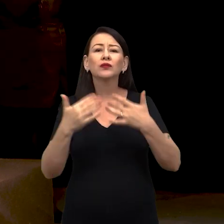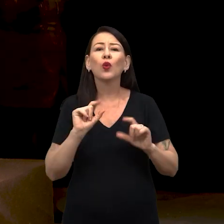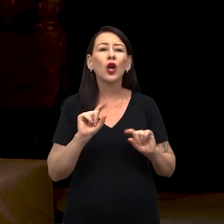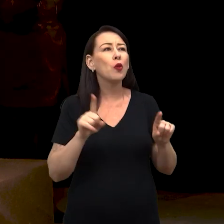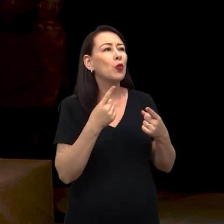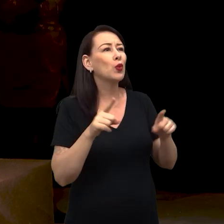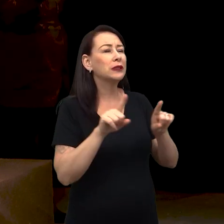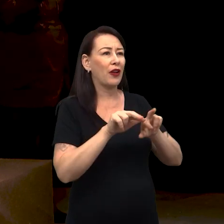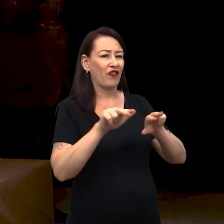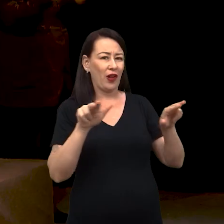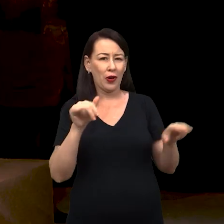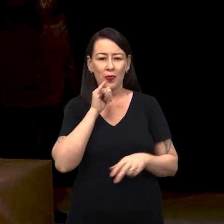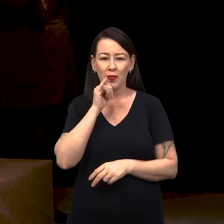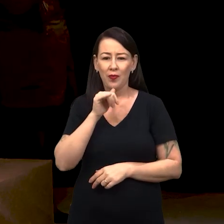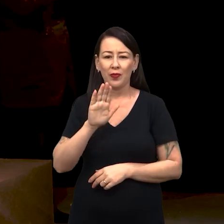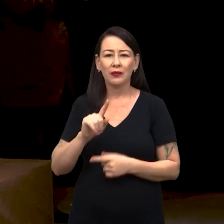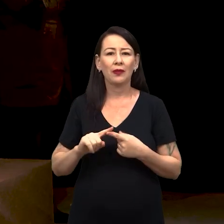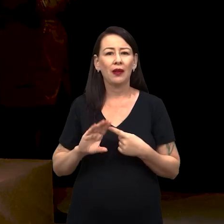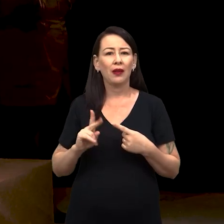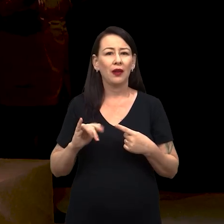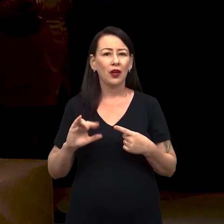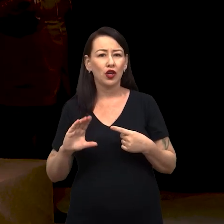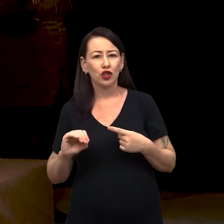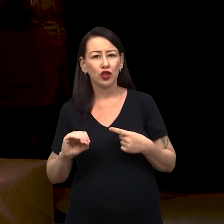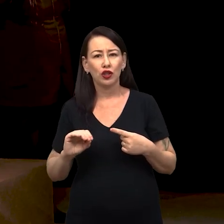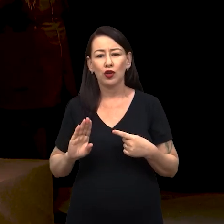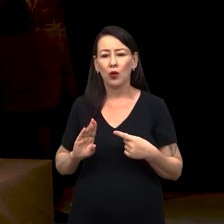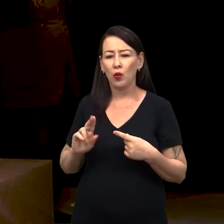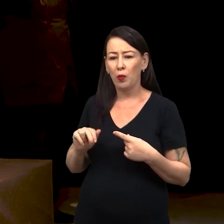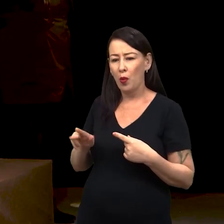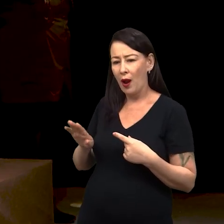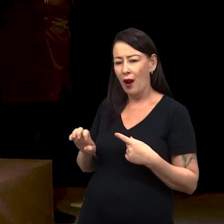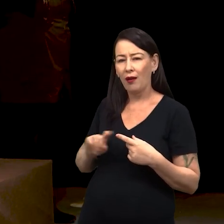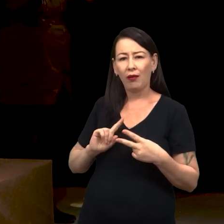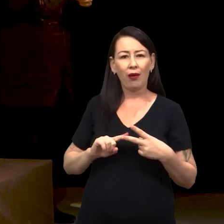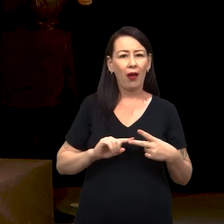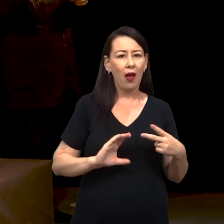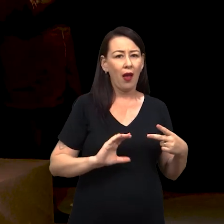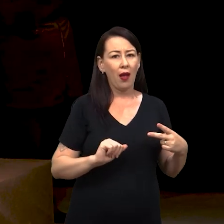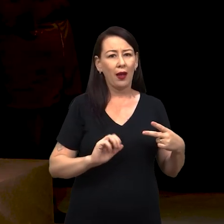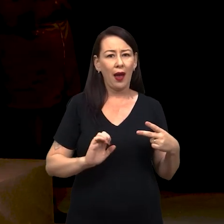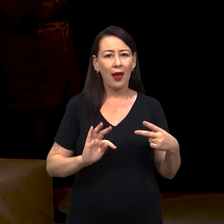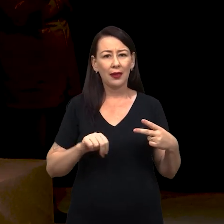música popular. Se você olhar Chico Buarque, Caetano Veloso, todo